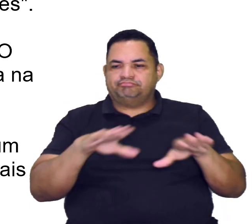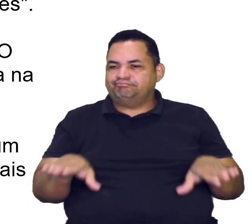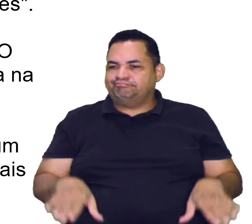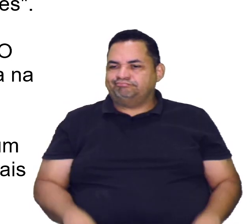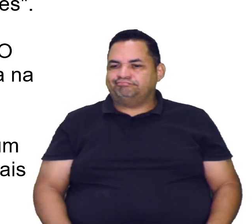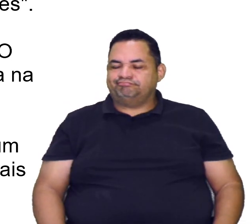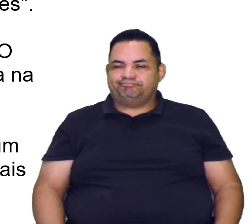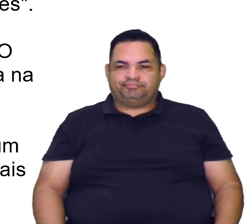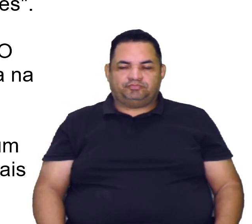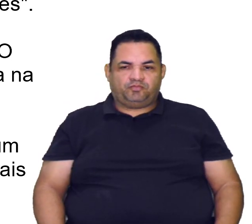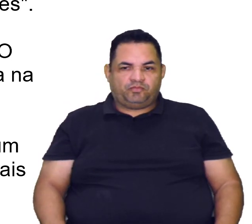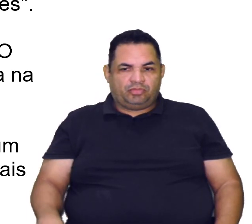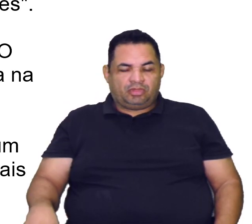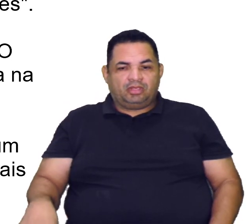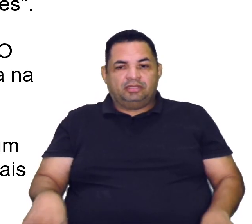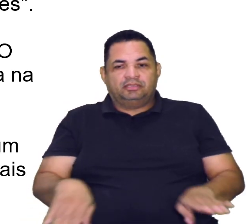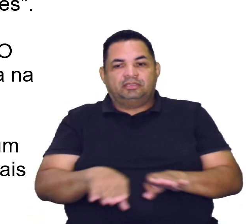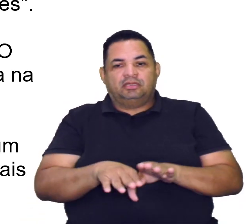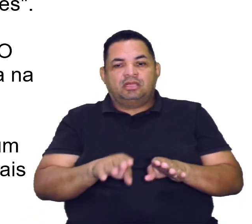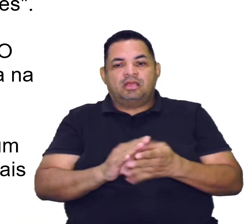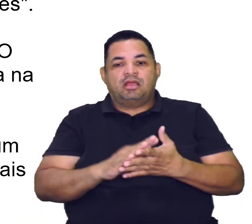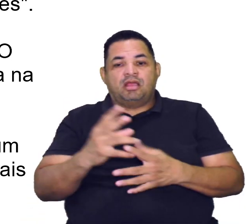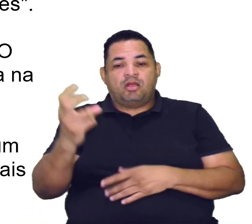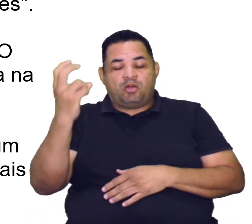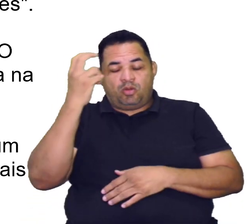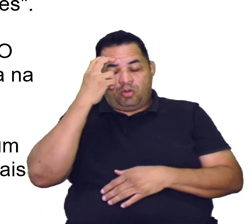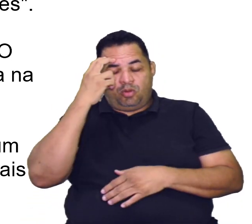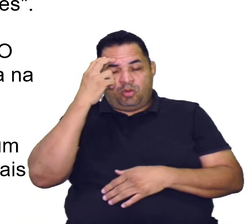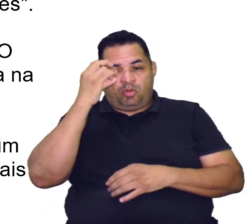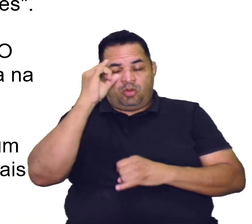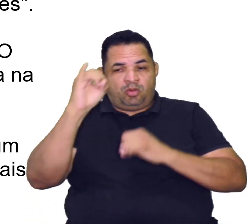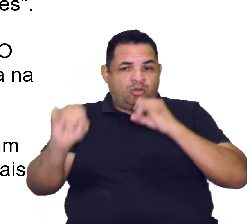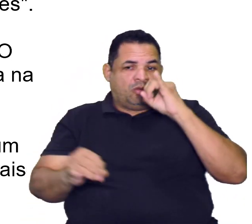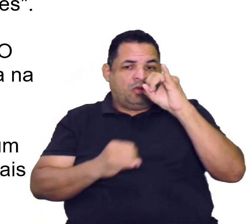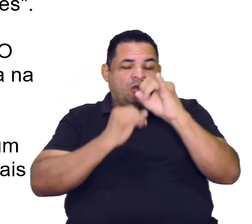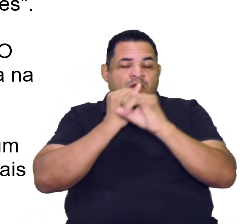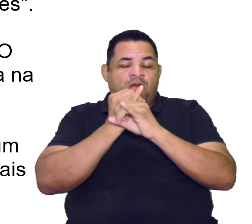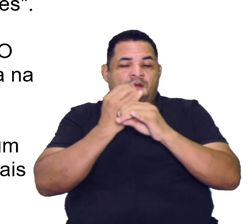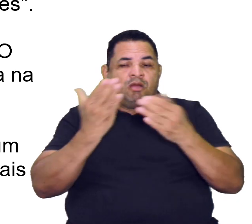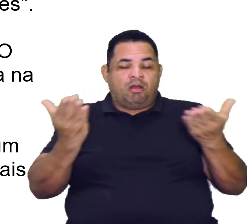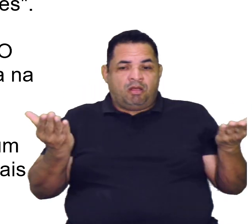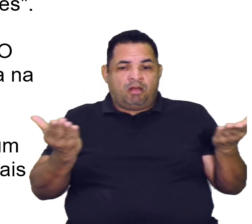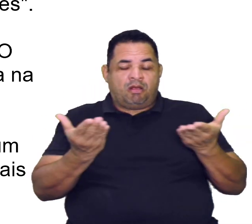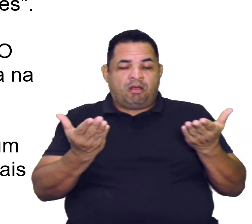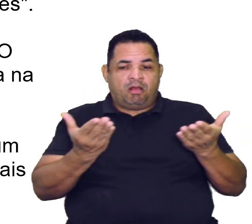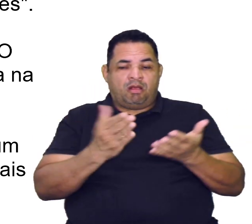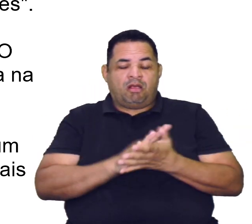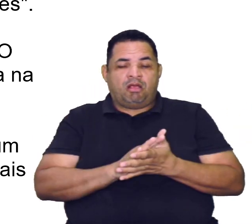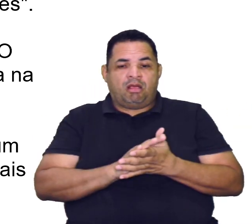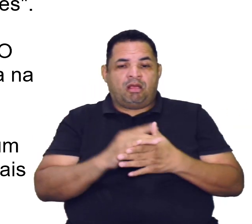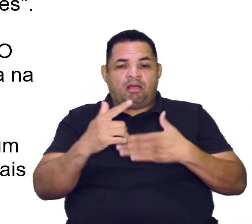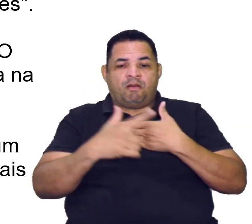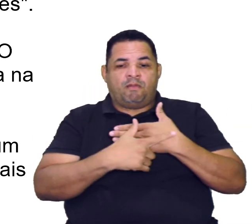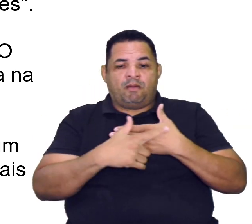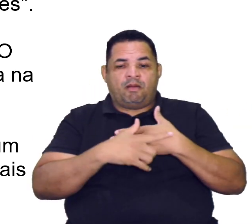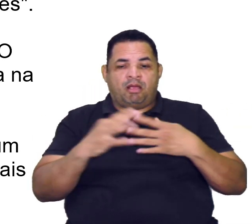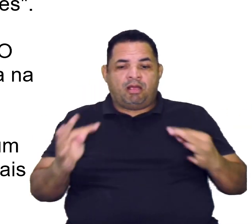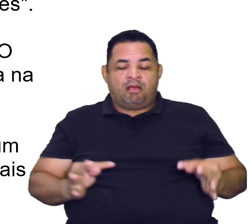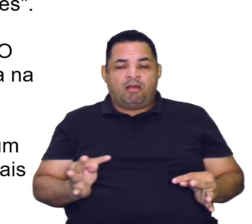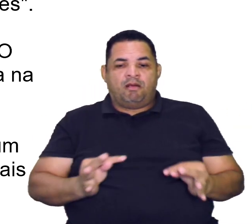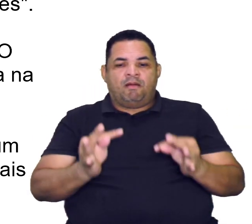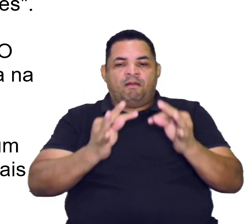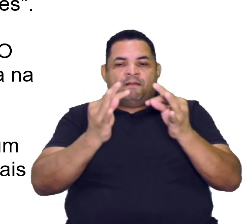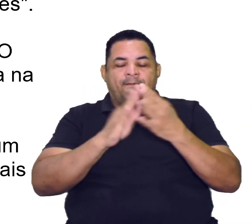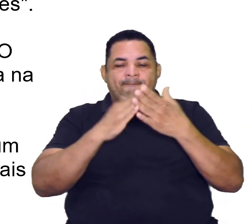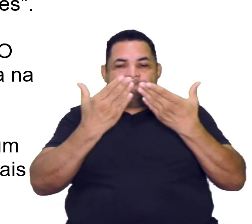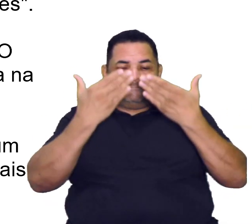Dentro desse contexto também tem a cultura digital. E aí eu tenho que observar o papel dessa